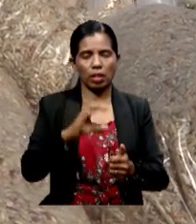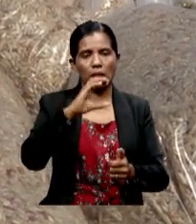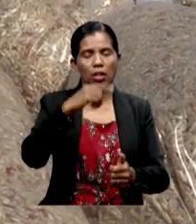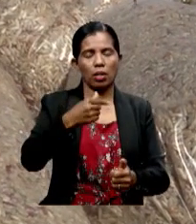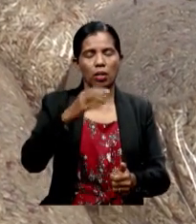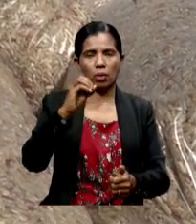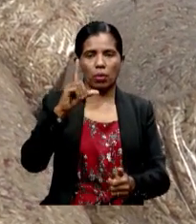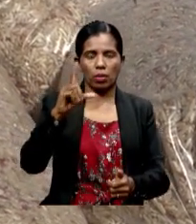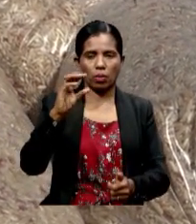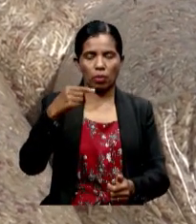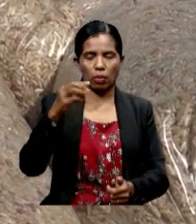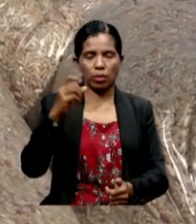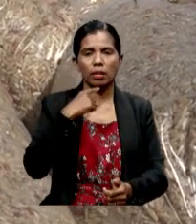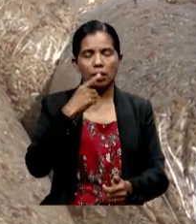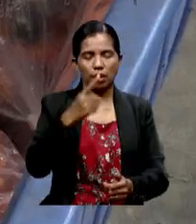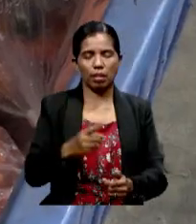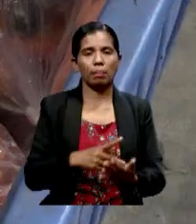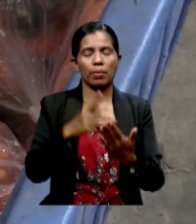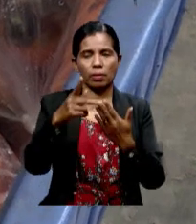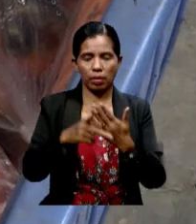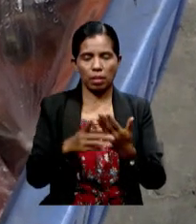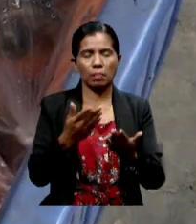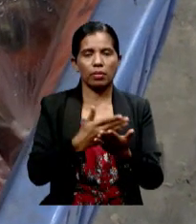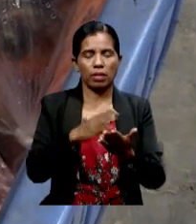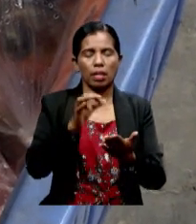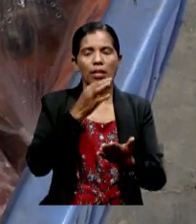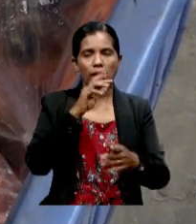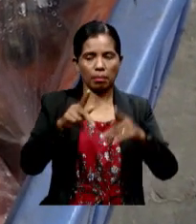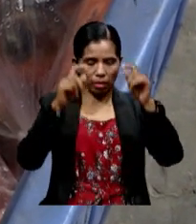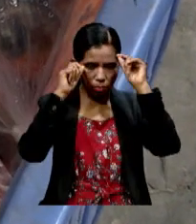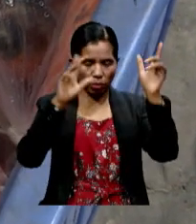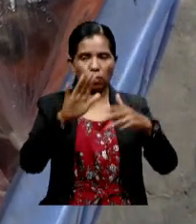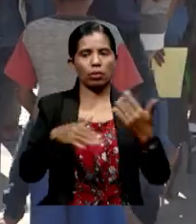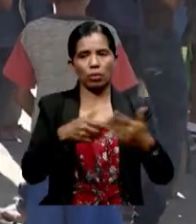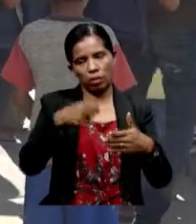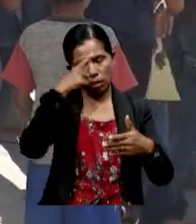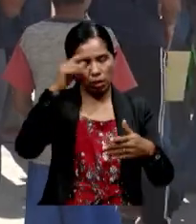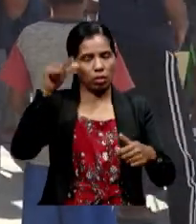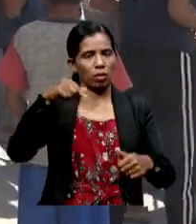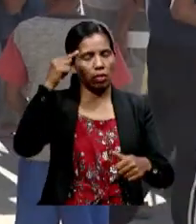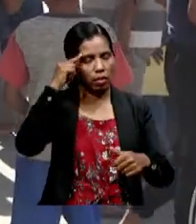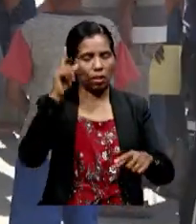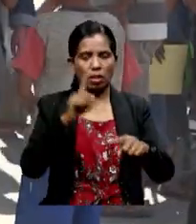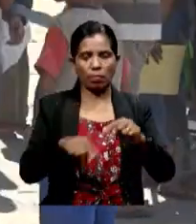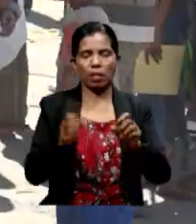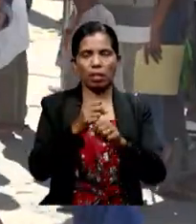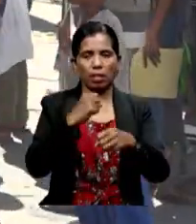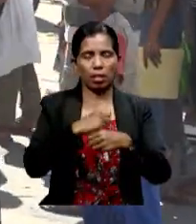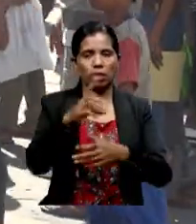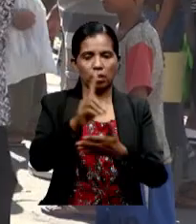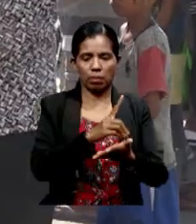Komor questiona katak programa cesta básica ne batimoroan hotu tamba ne governo labele halo